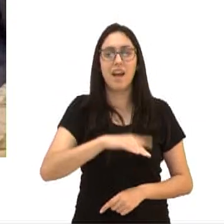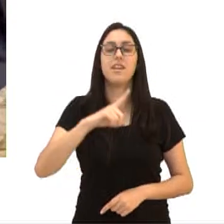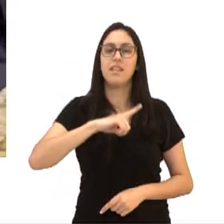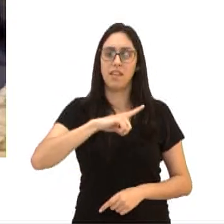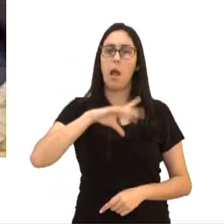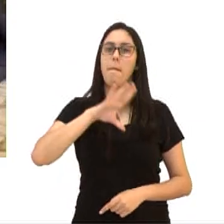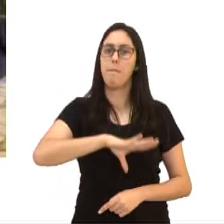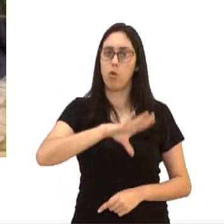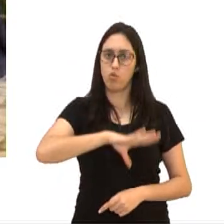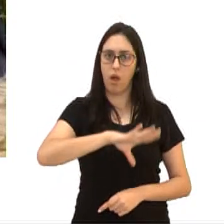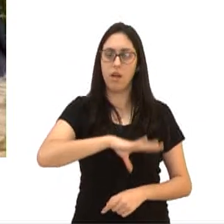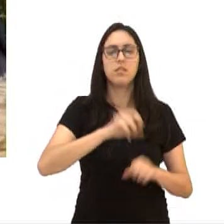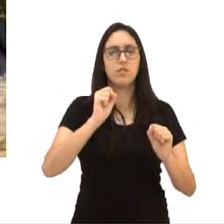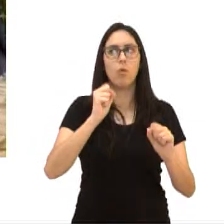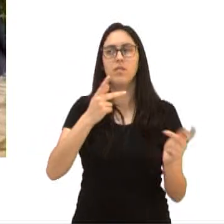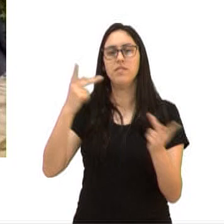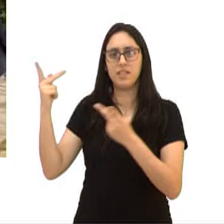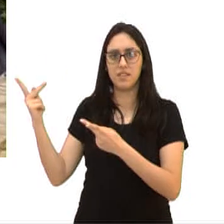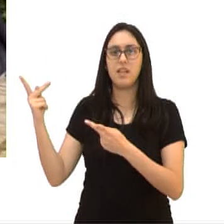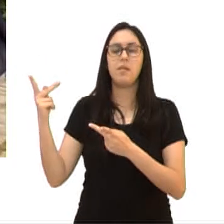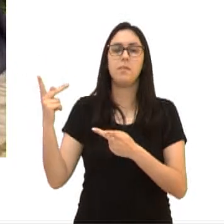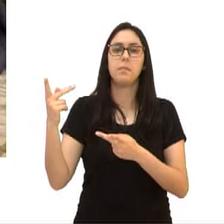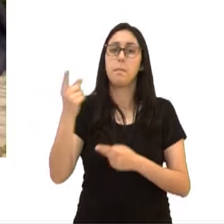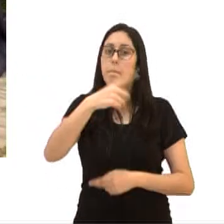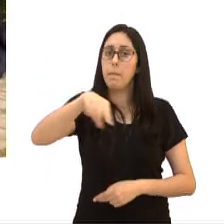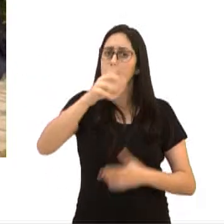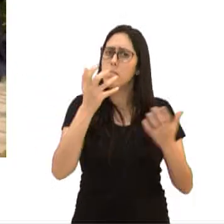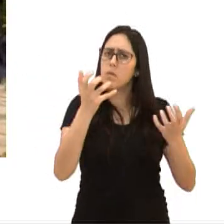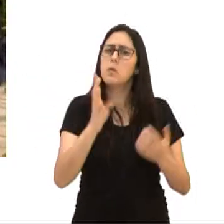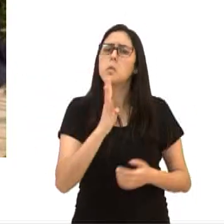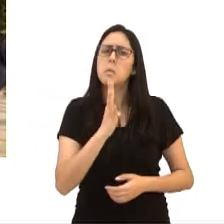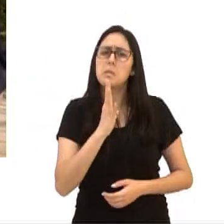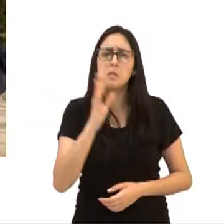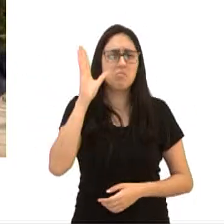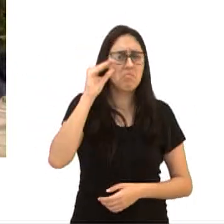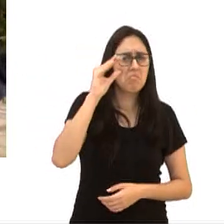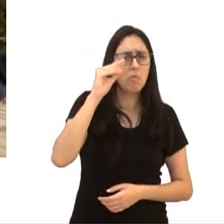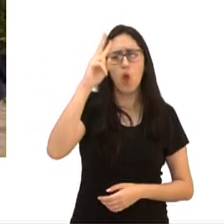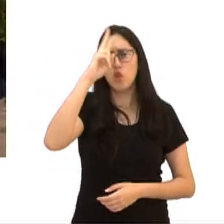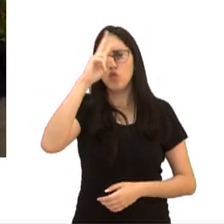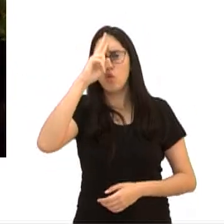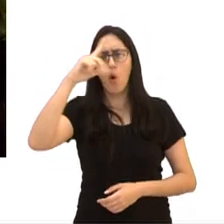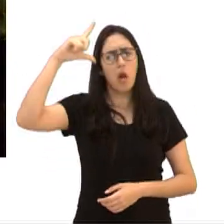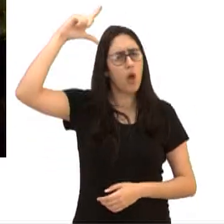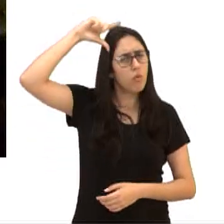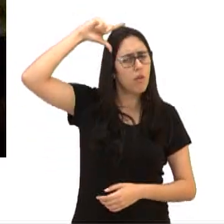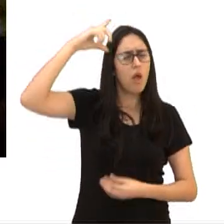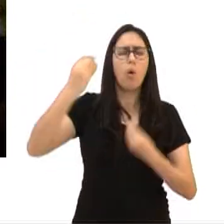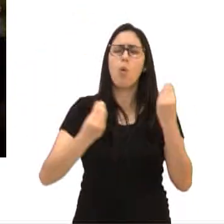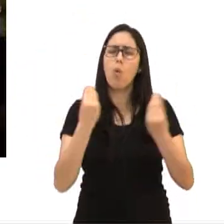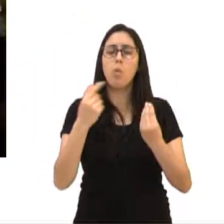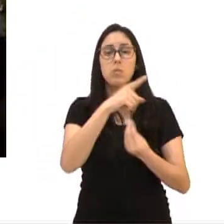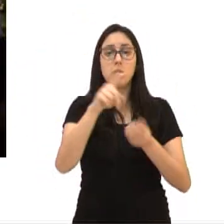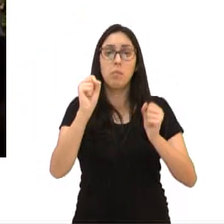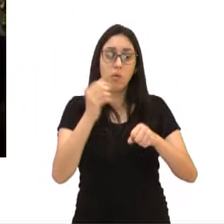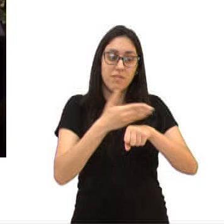português. E se vocês desejarem conhecer mais sobre a Igreja Luterana, a história, entrem no site